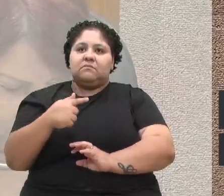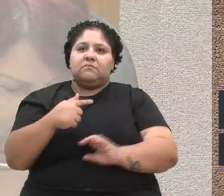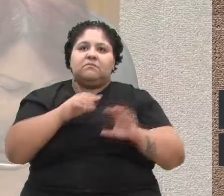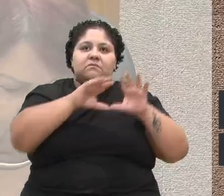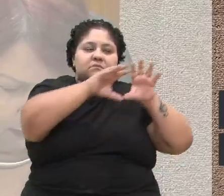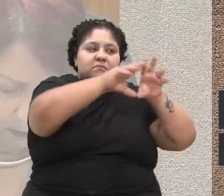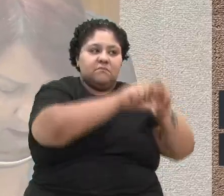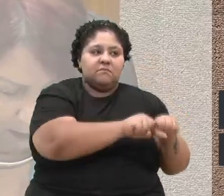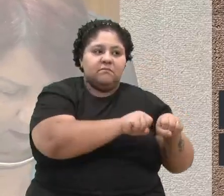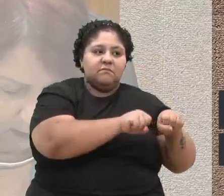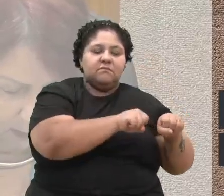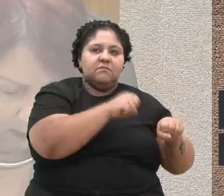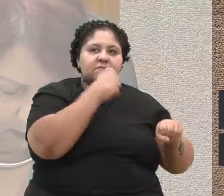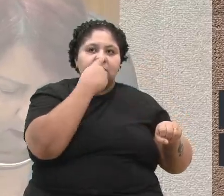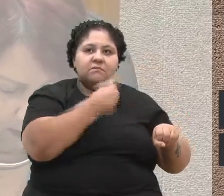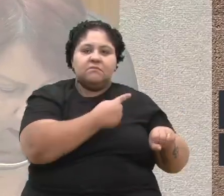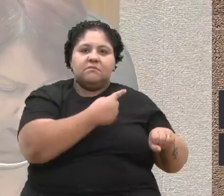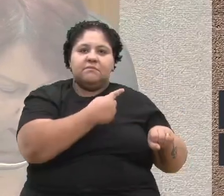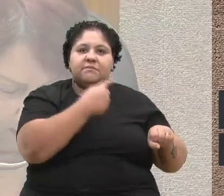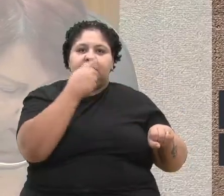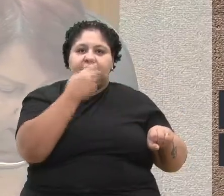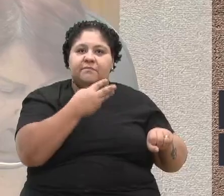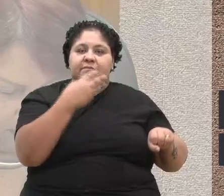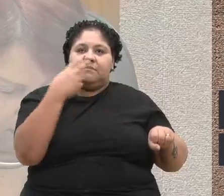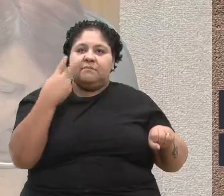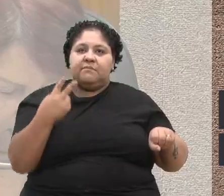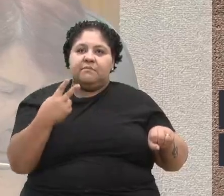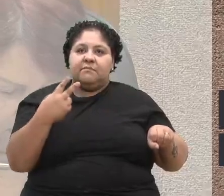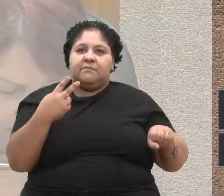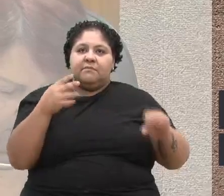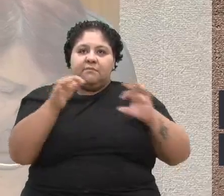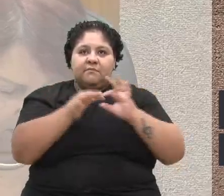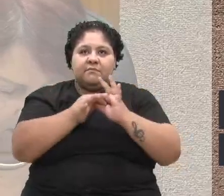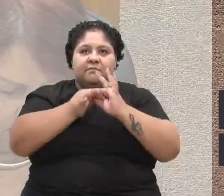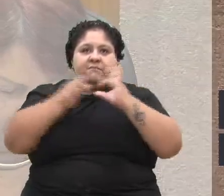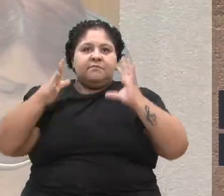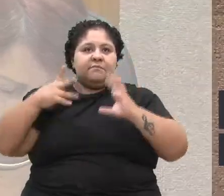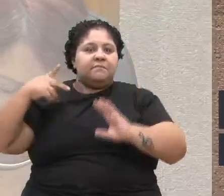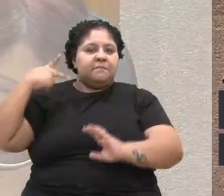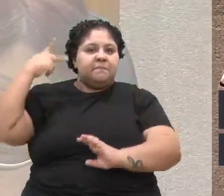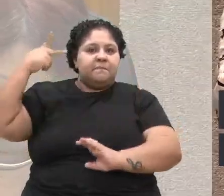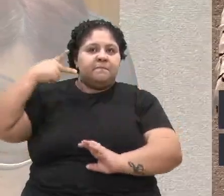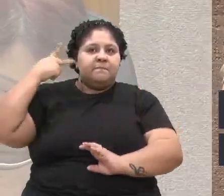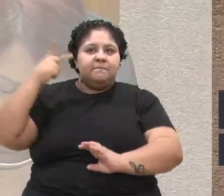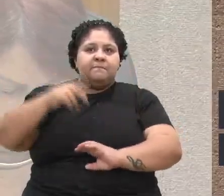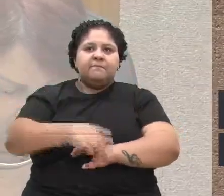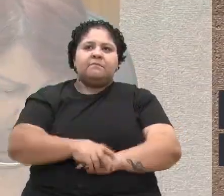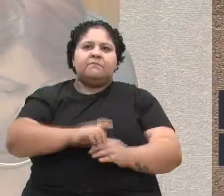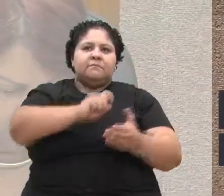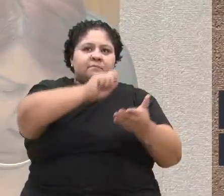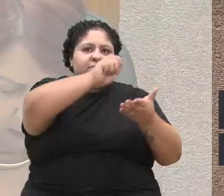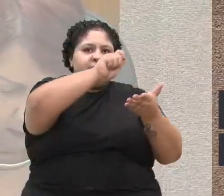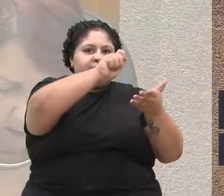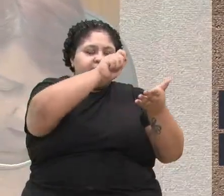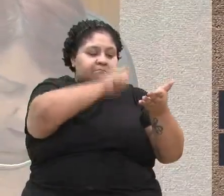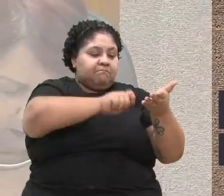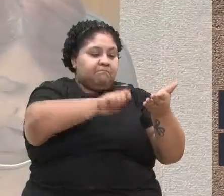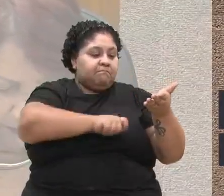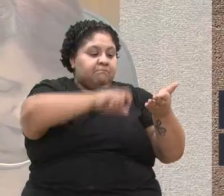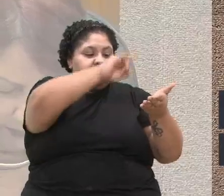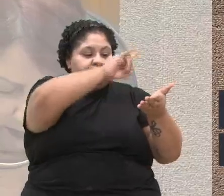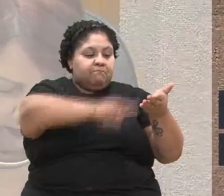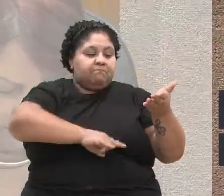da colonização e 132 anos da emancipação política. Assinam,